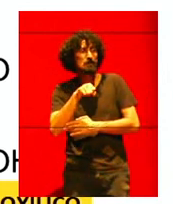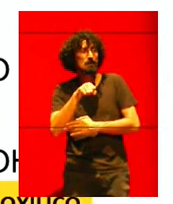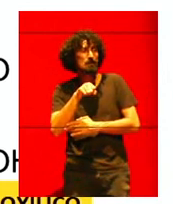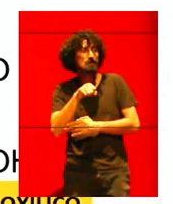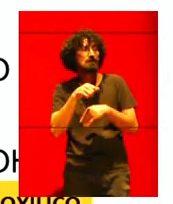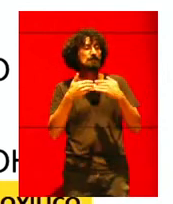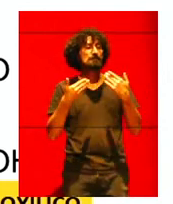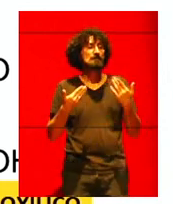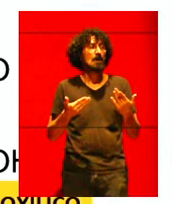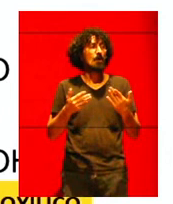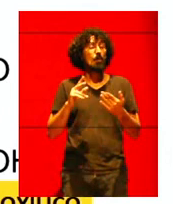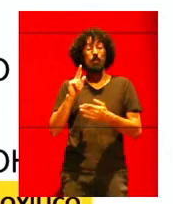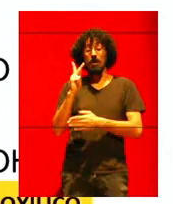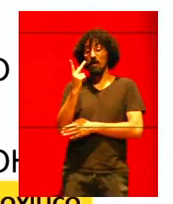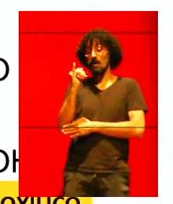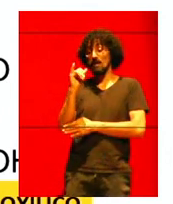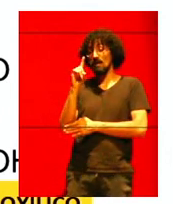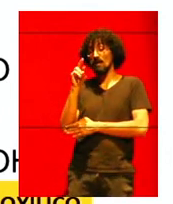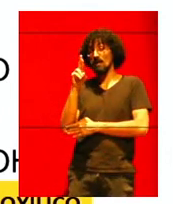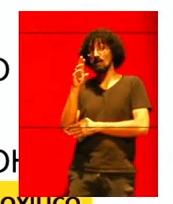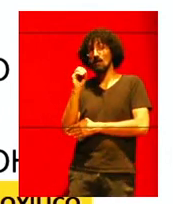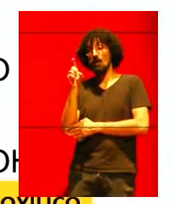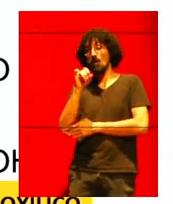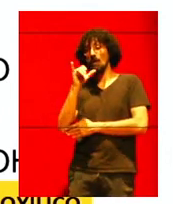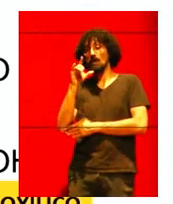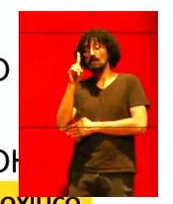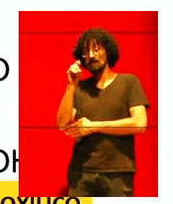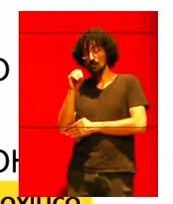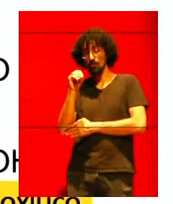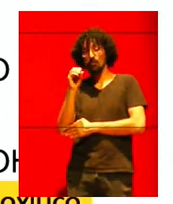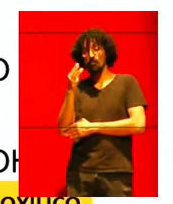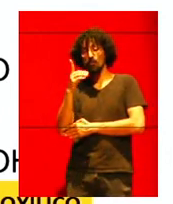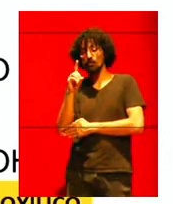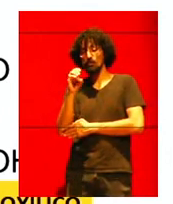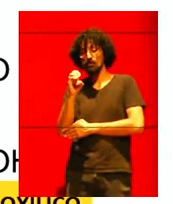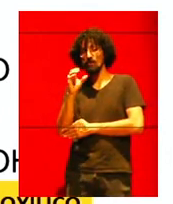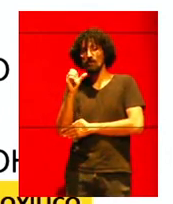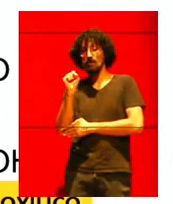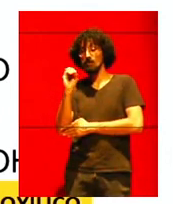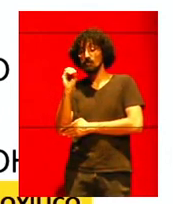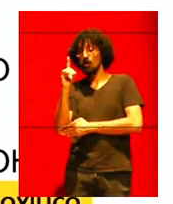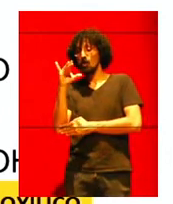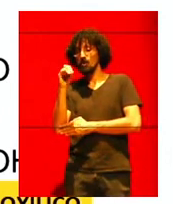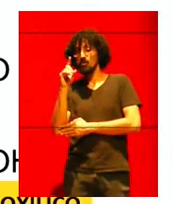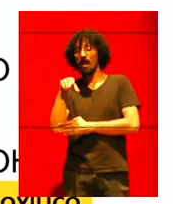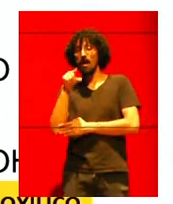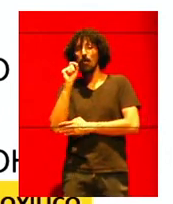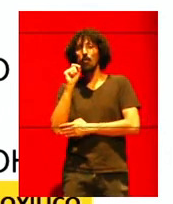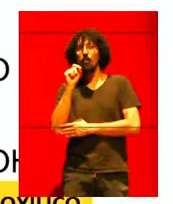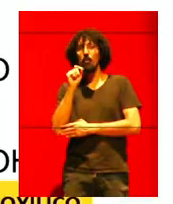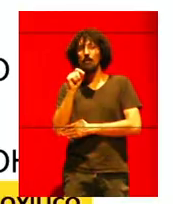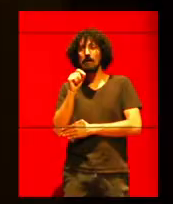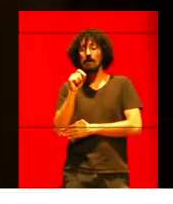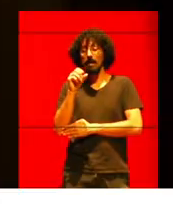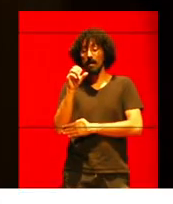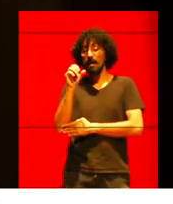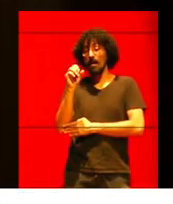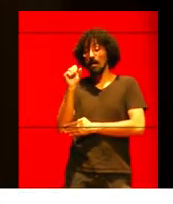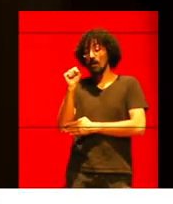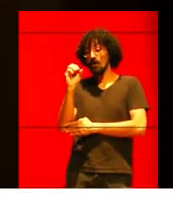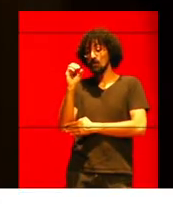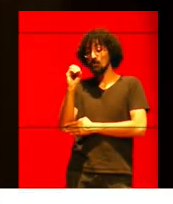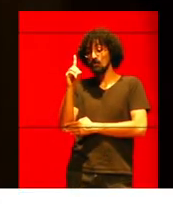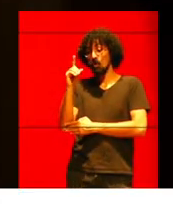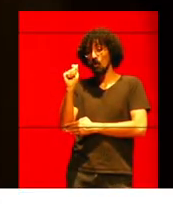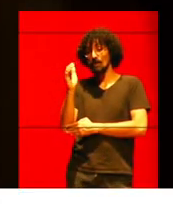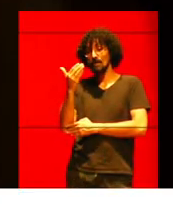sabem, hidróxido de sódio é a soda cáustica. E ela é uma base.